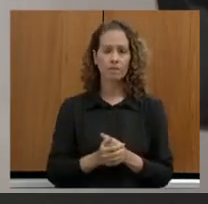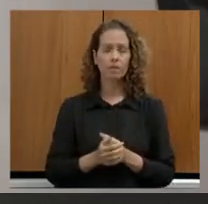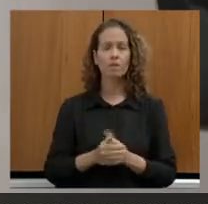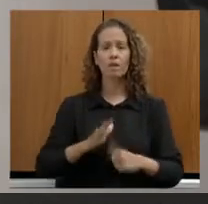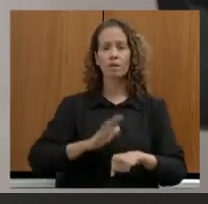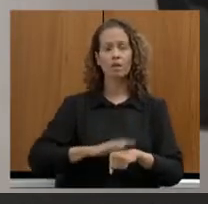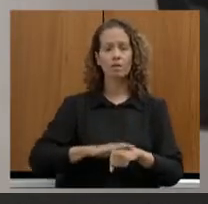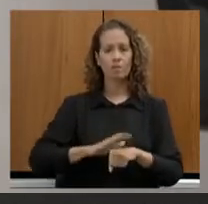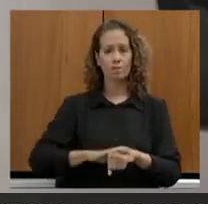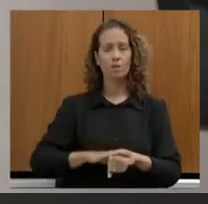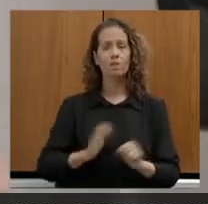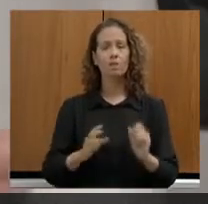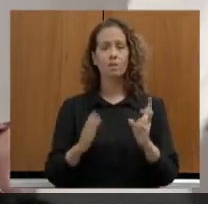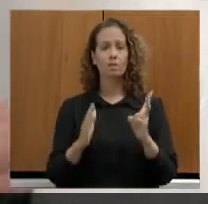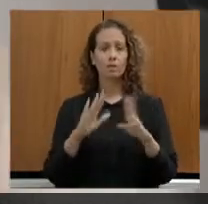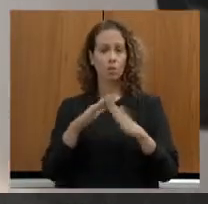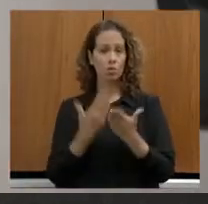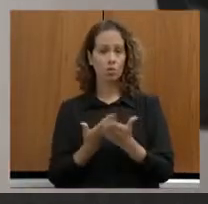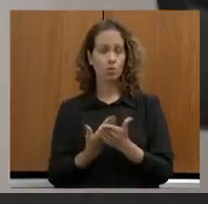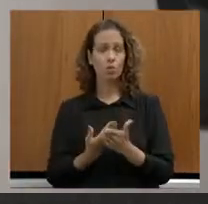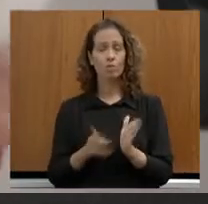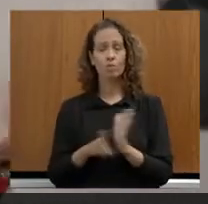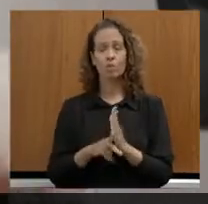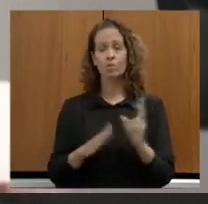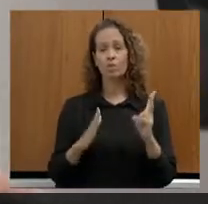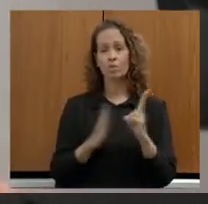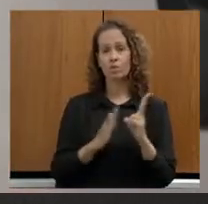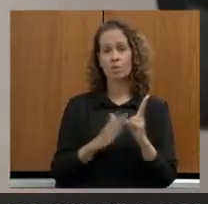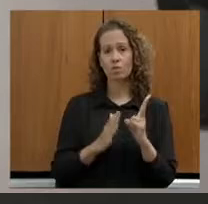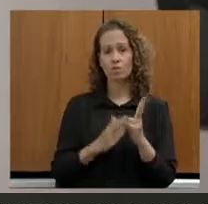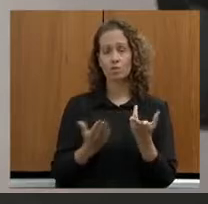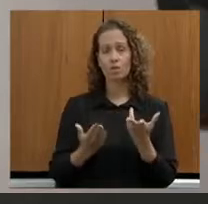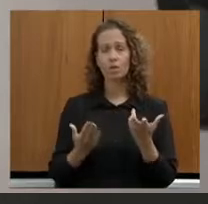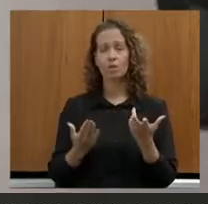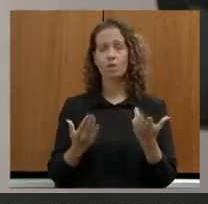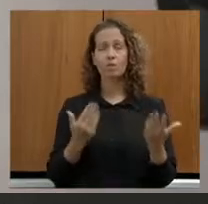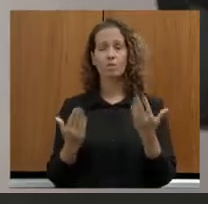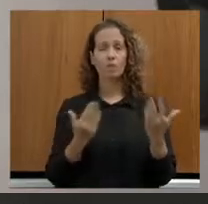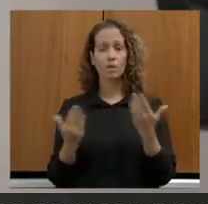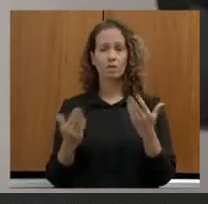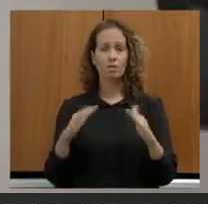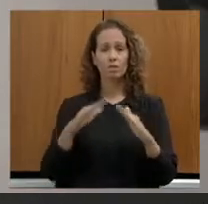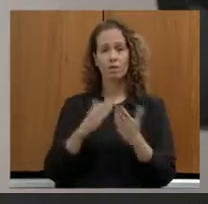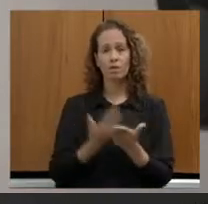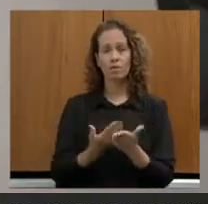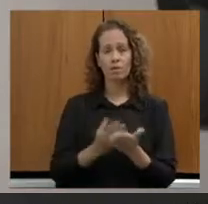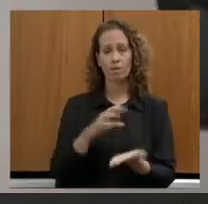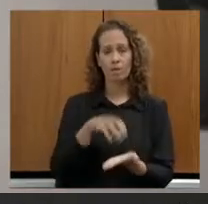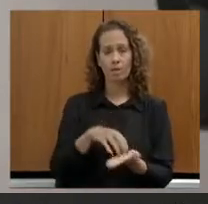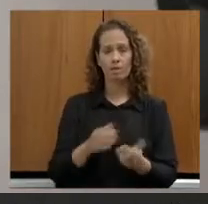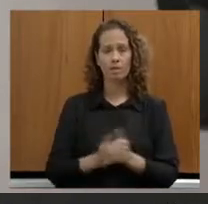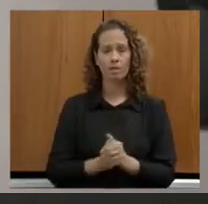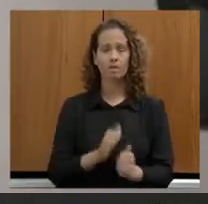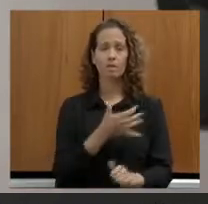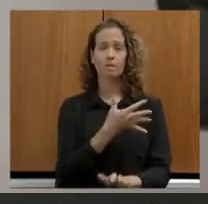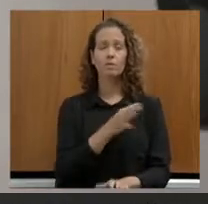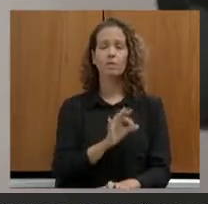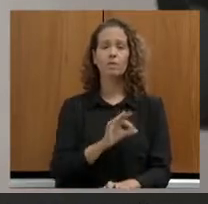autonomização das escolas indígenas em relação às escolas sete requerimentos comissão